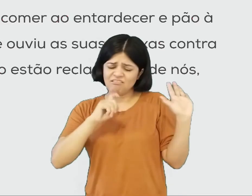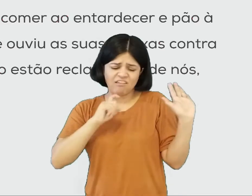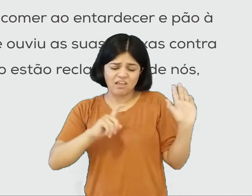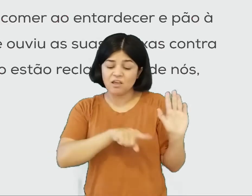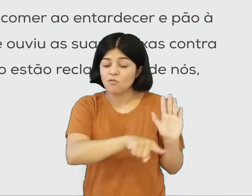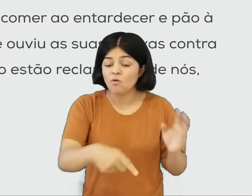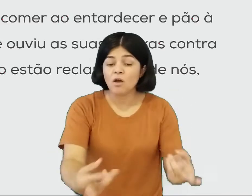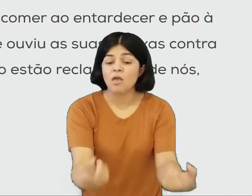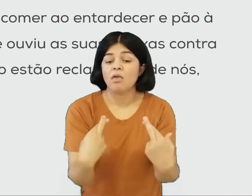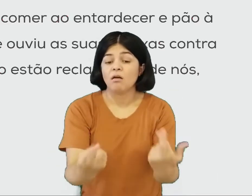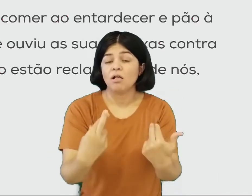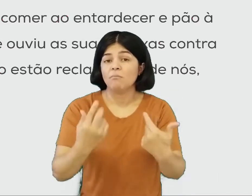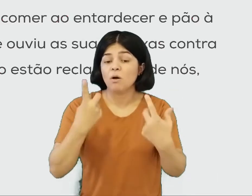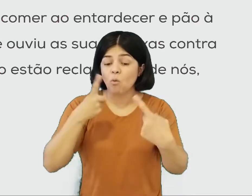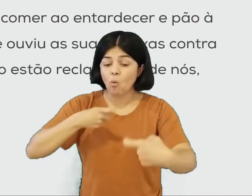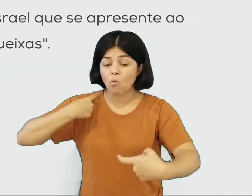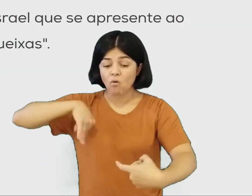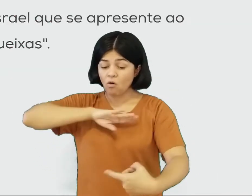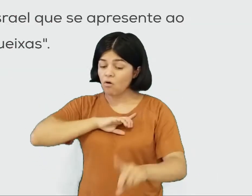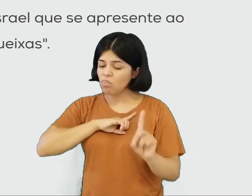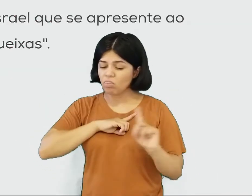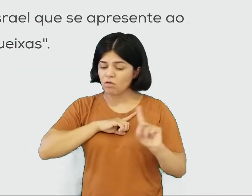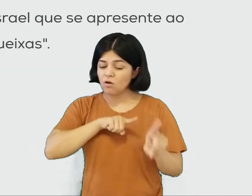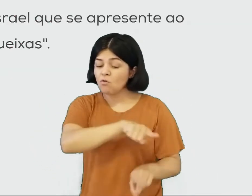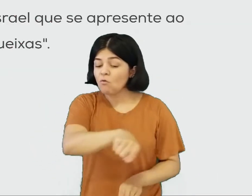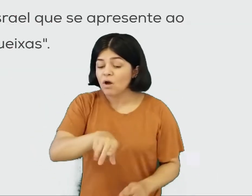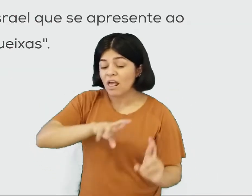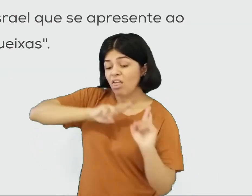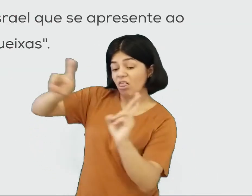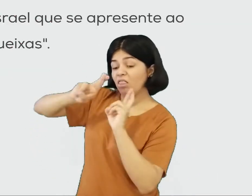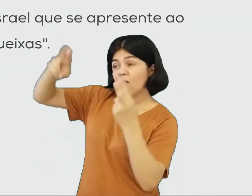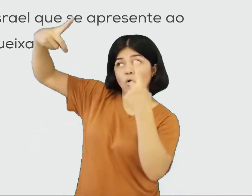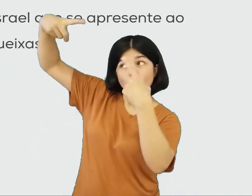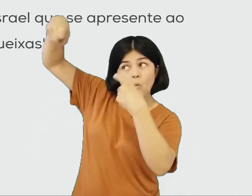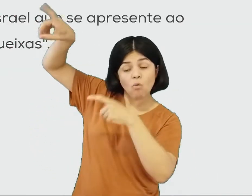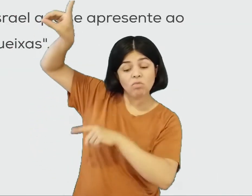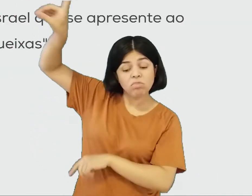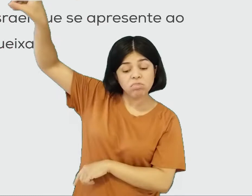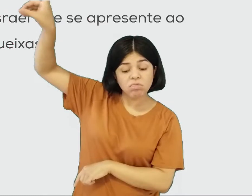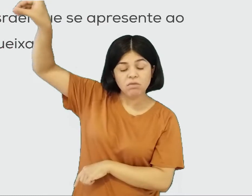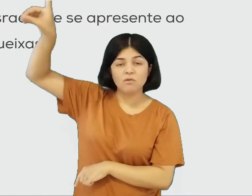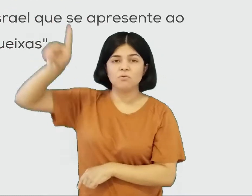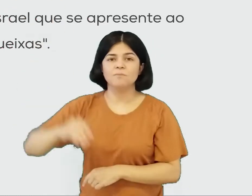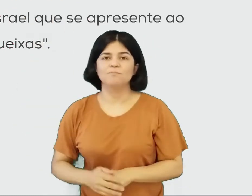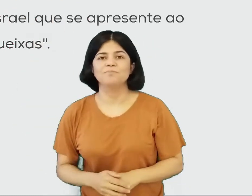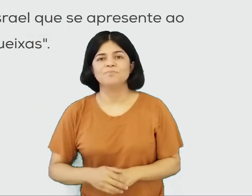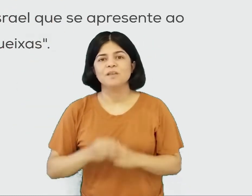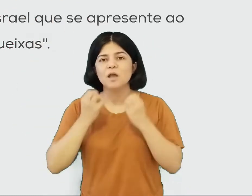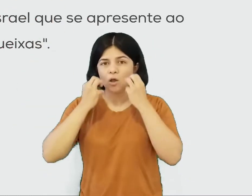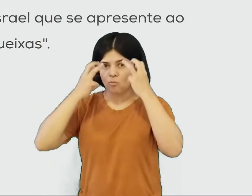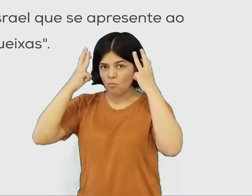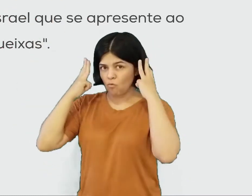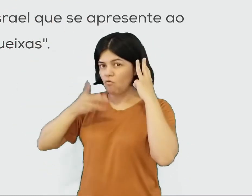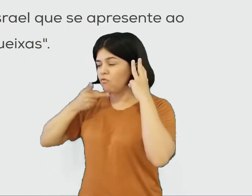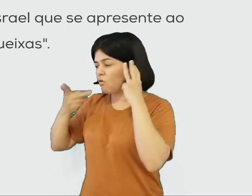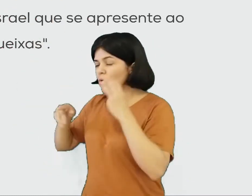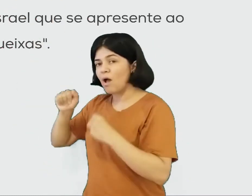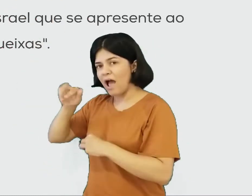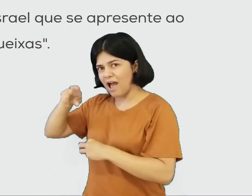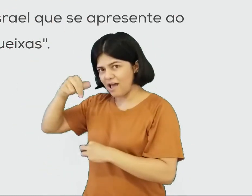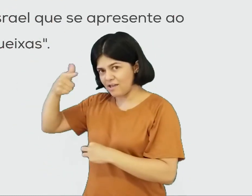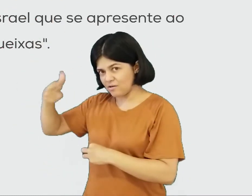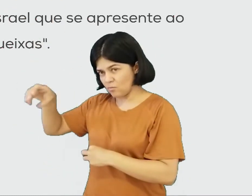reclamando de nós, mas do Senhor. Disse Moisés a Arão: diga a